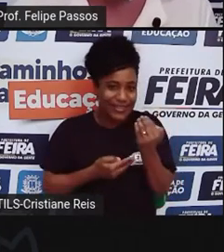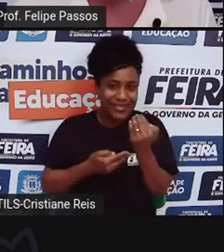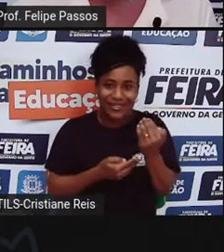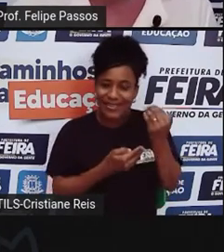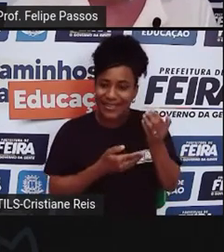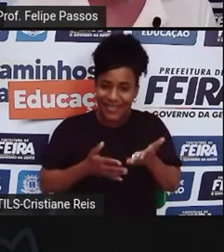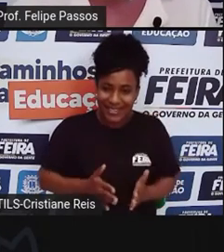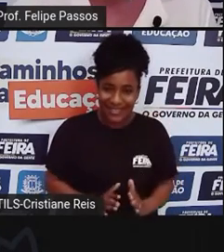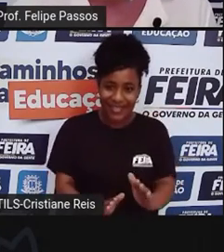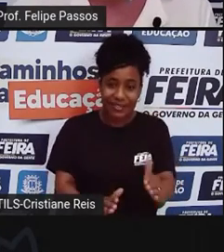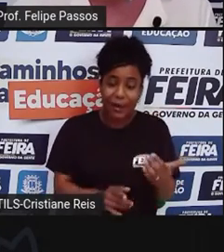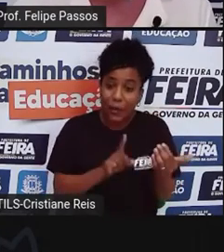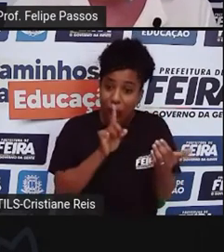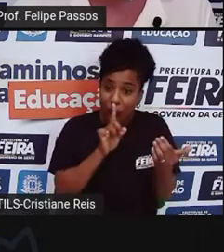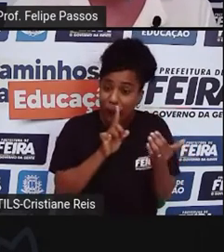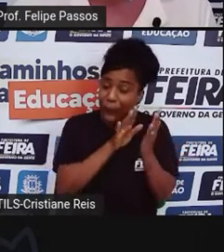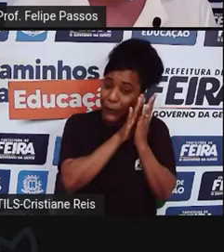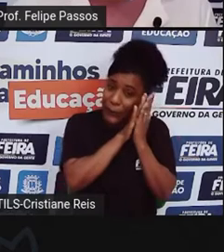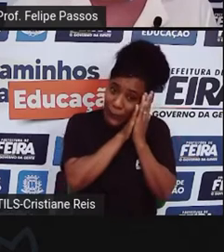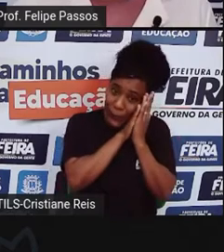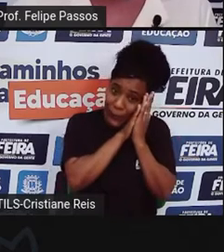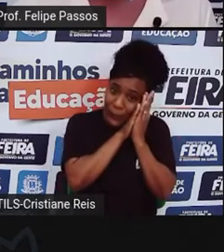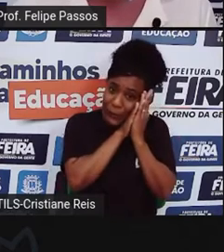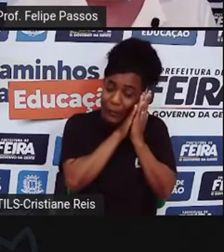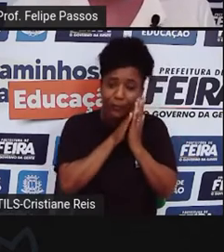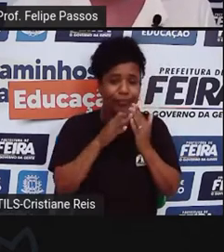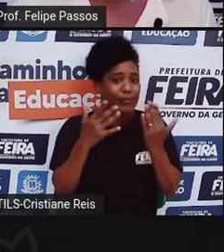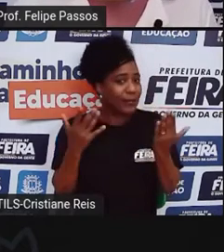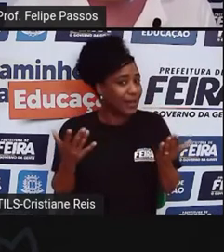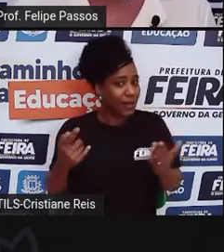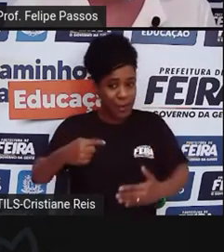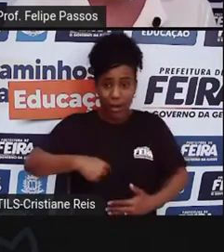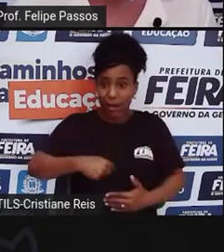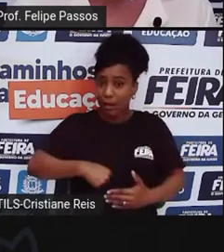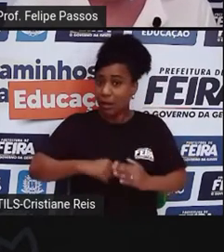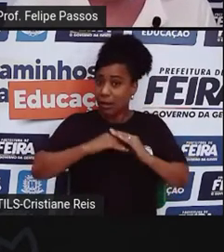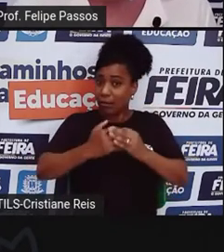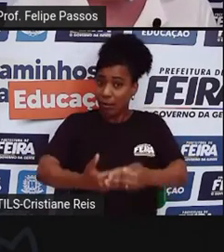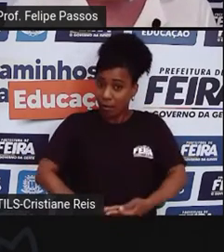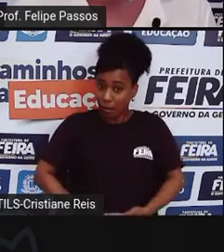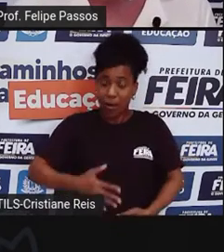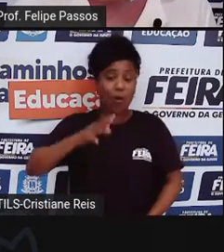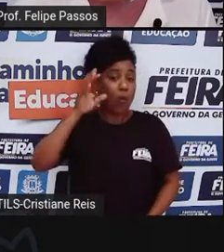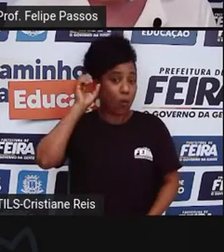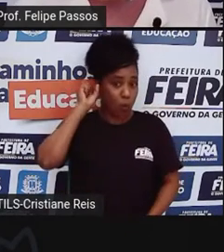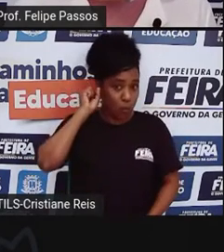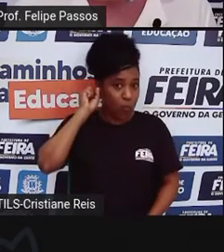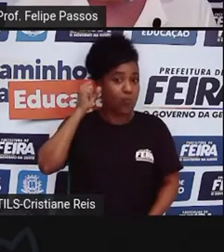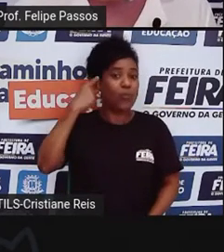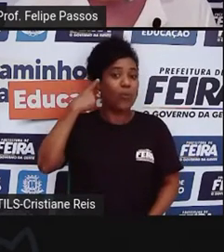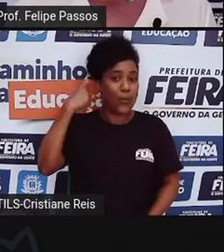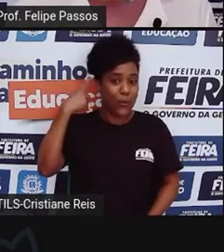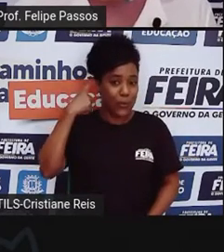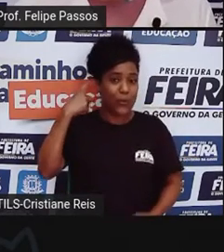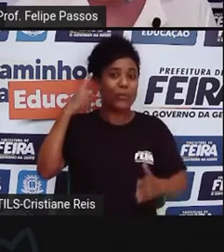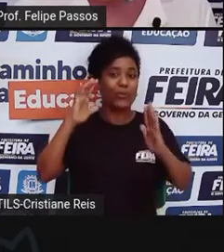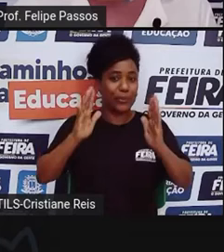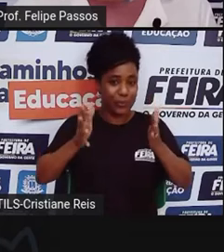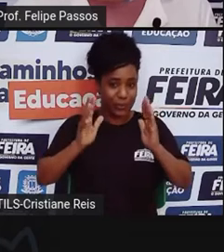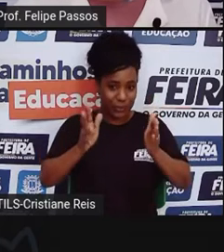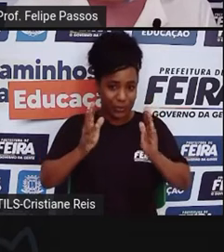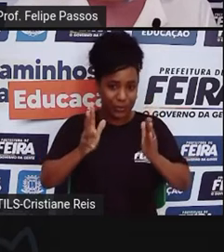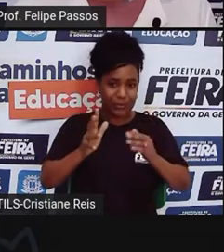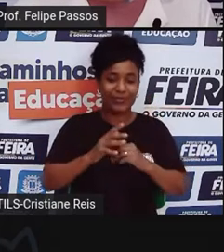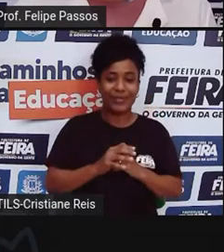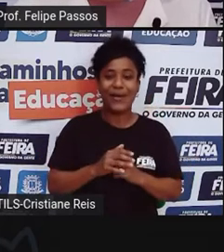dormindo. A criança passasse a escutar depois do parto. E, na realidade, a leitura externa, e ainda tem Paulo Freire que fala uma frase